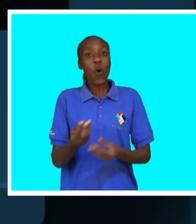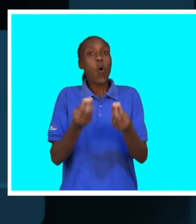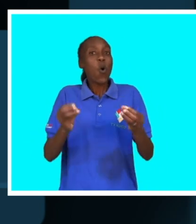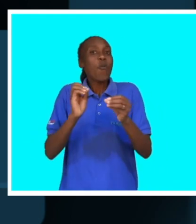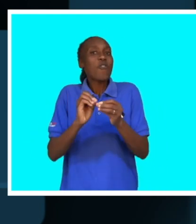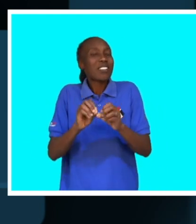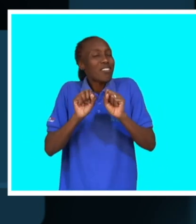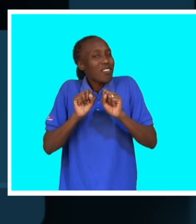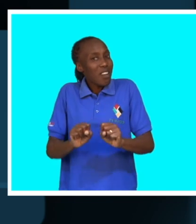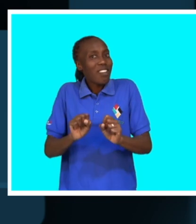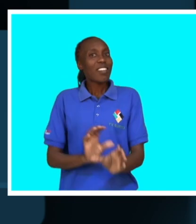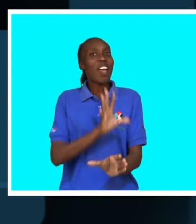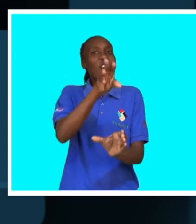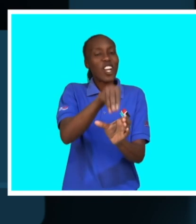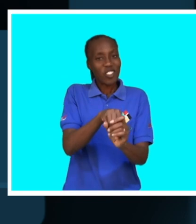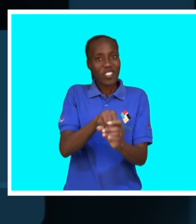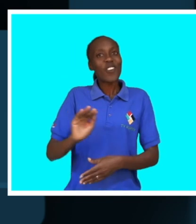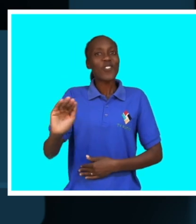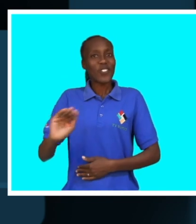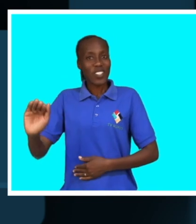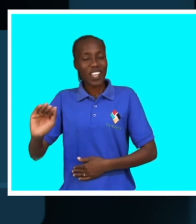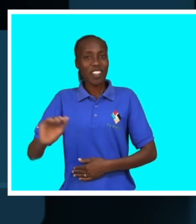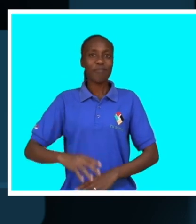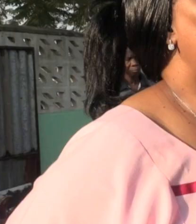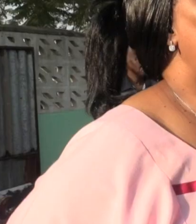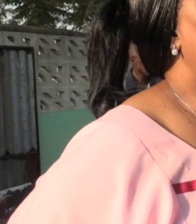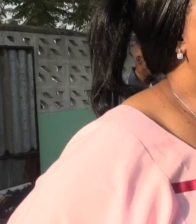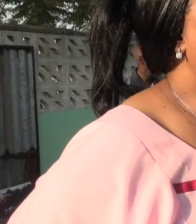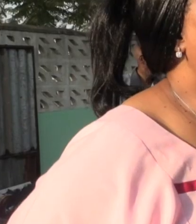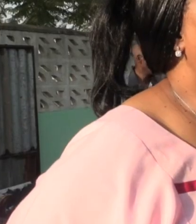filhos, como forma de garantir a inclusão social.